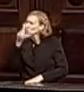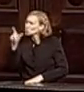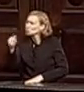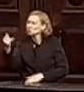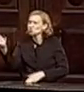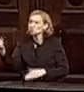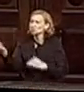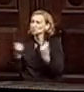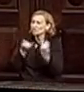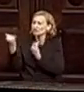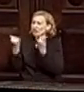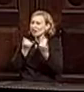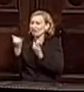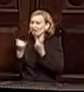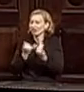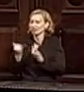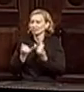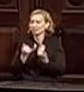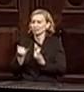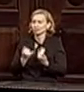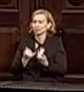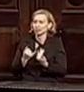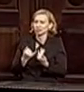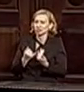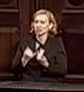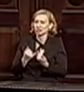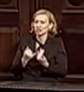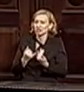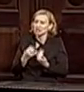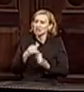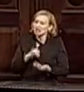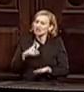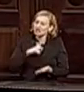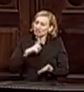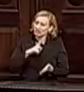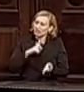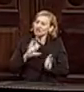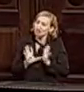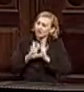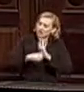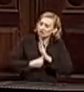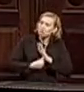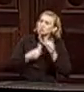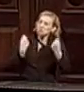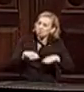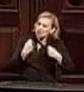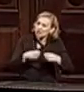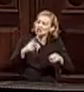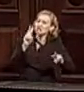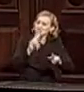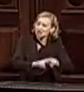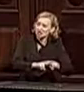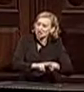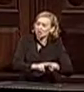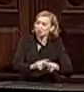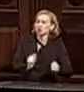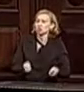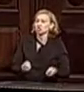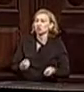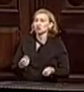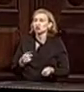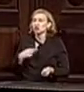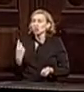se penalize aqueles que são responsáveis, porque nós não sairemos dessa crise